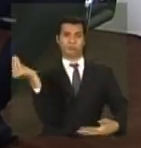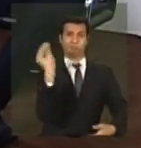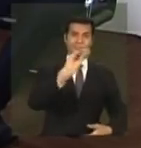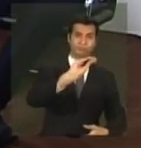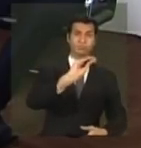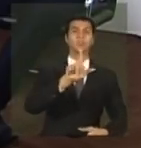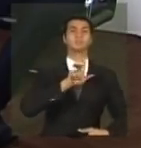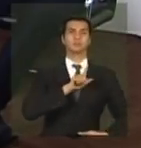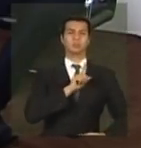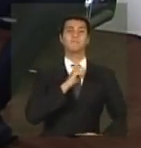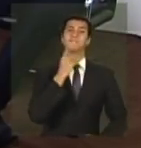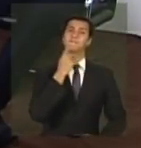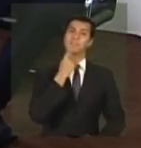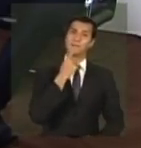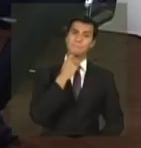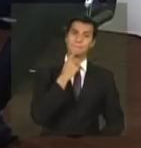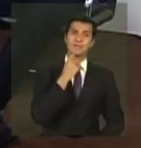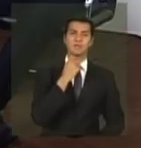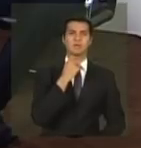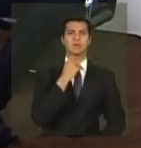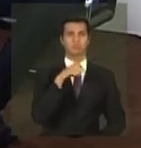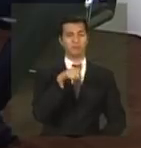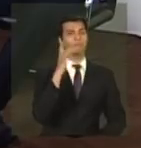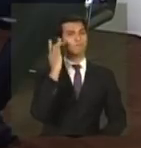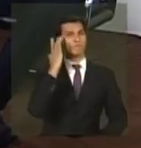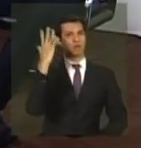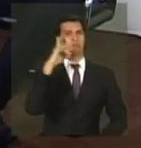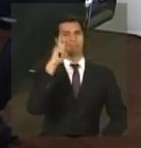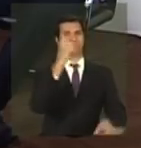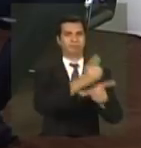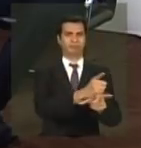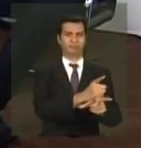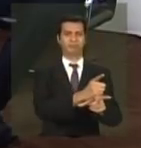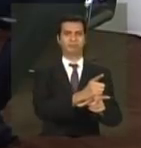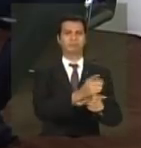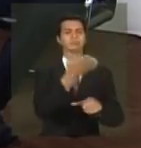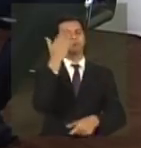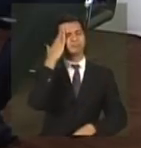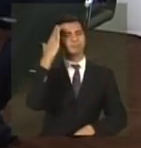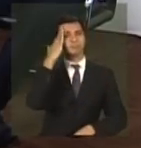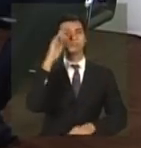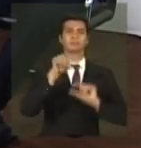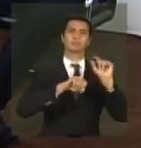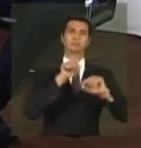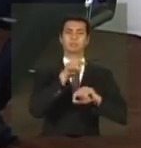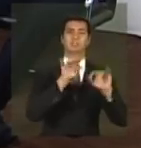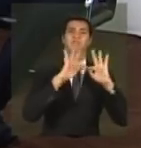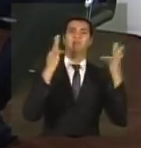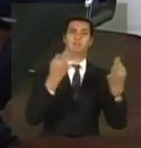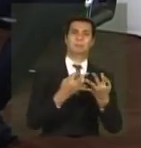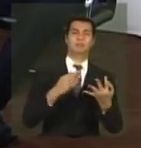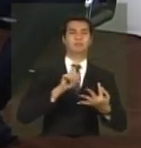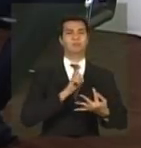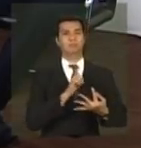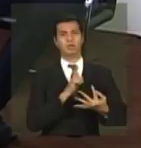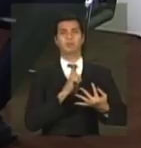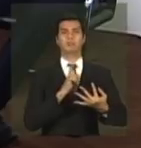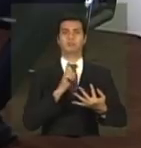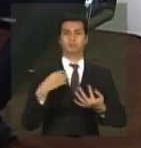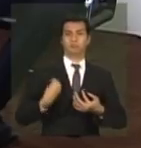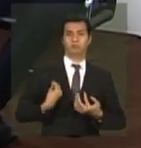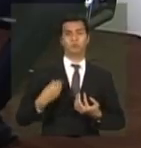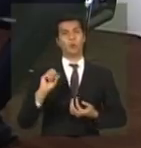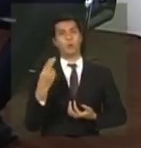vermelho também. E aí isso facilita bastante para o operador saber se a família está ou não envolvida aí na ação,